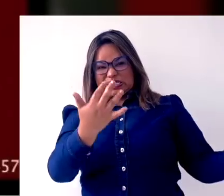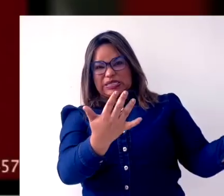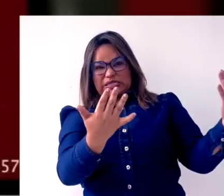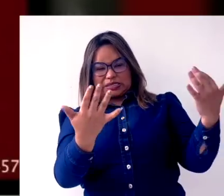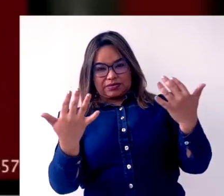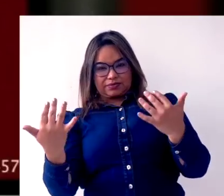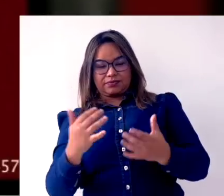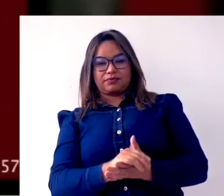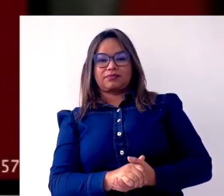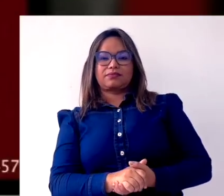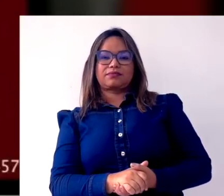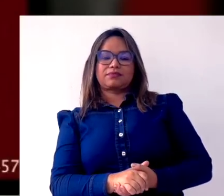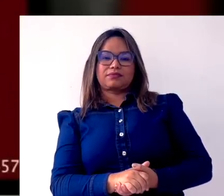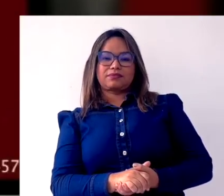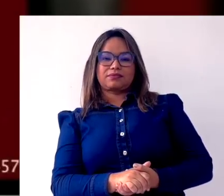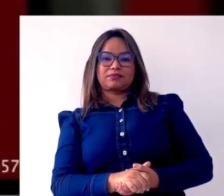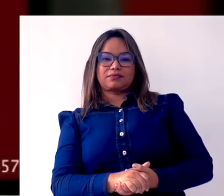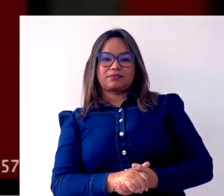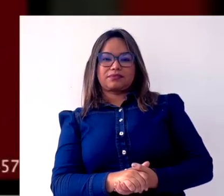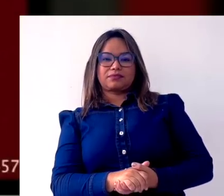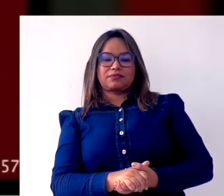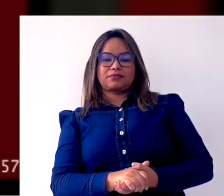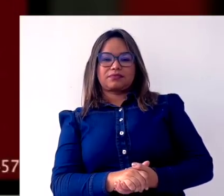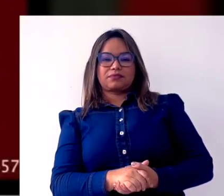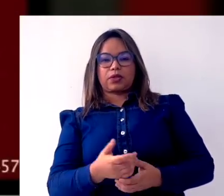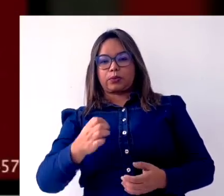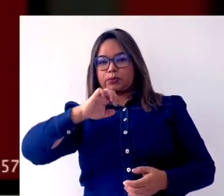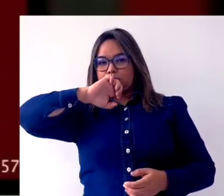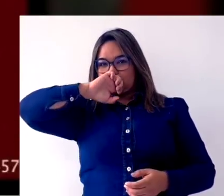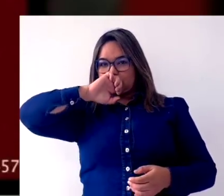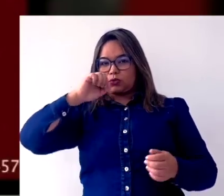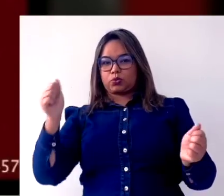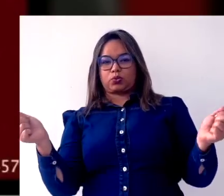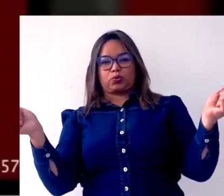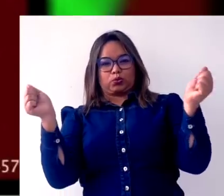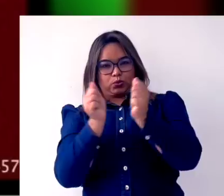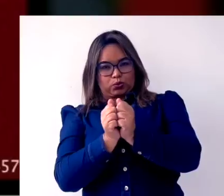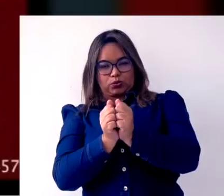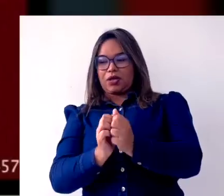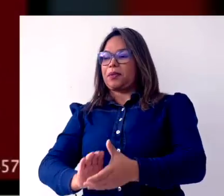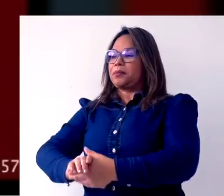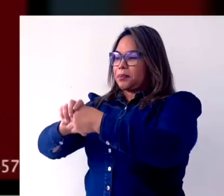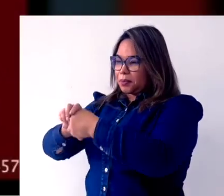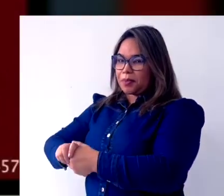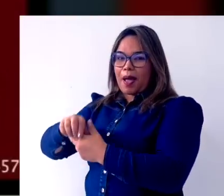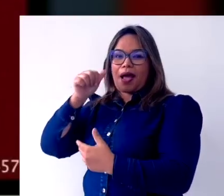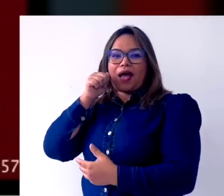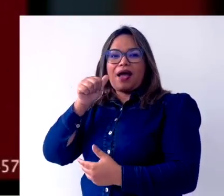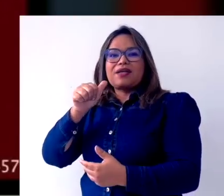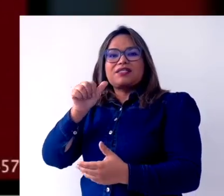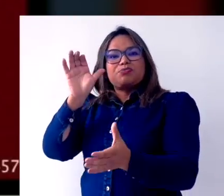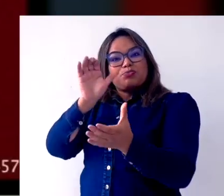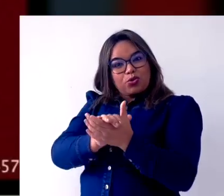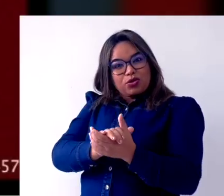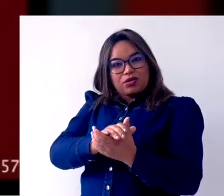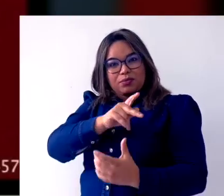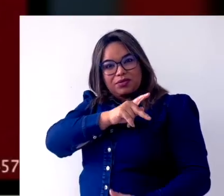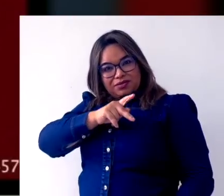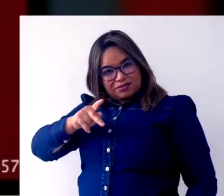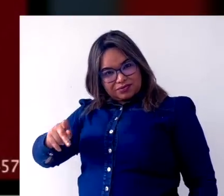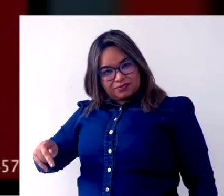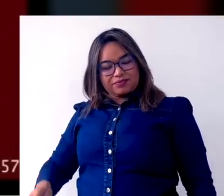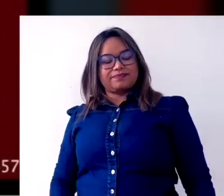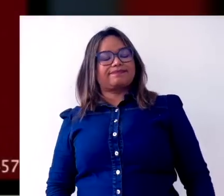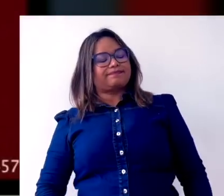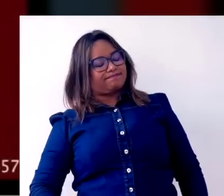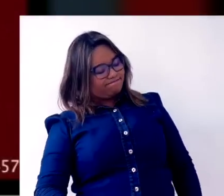O arcebispo Regali está junto com o Papa enquanto ele aperta as mãos da primeira-dama. Nós o honramos por ajudar a